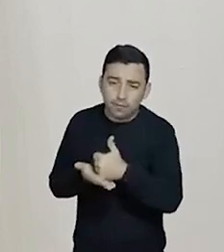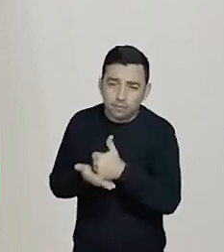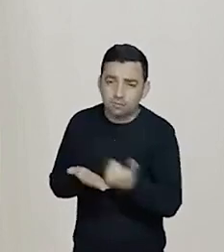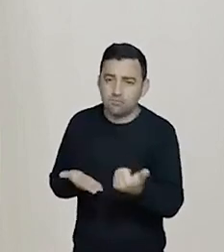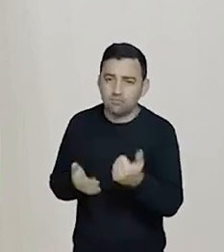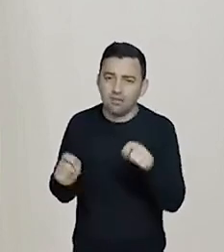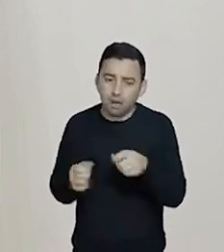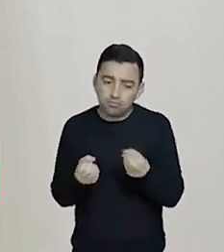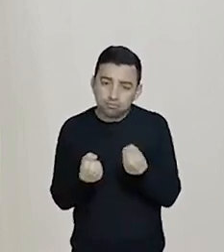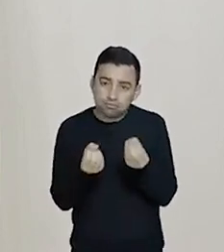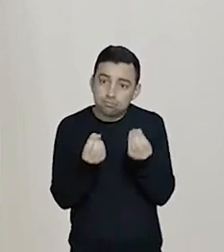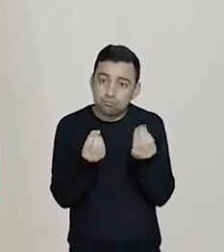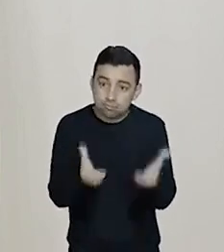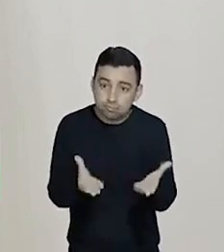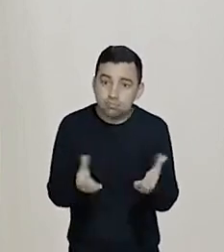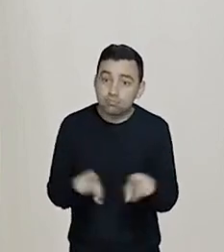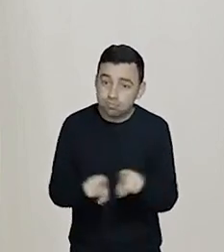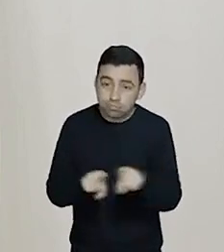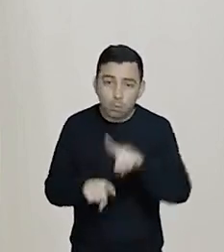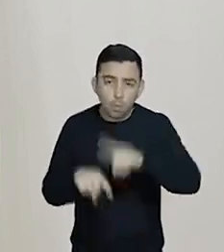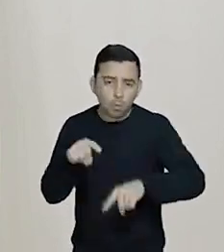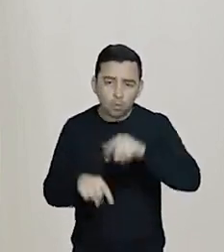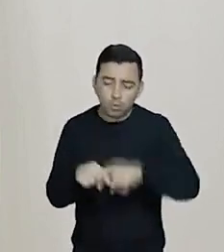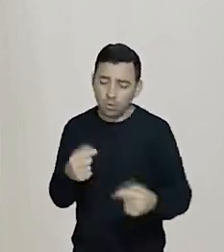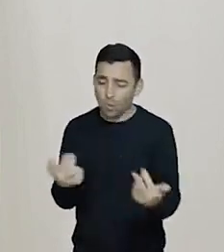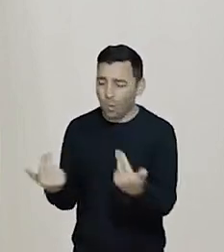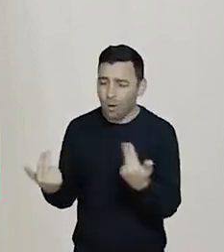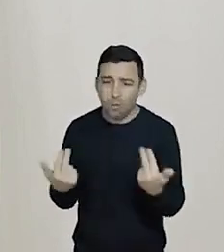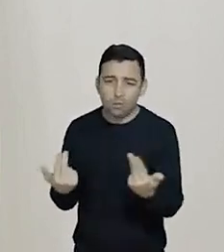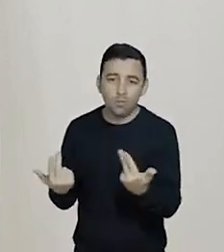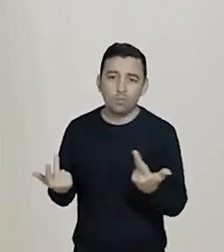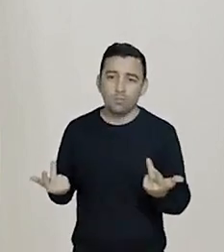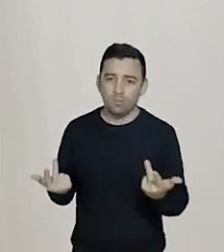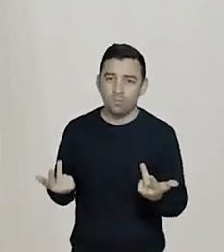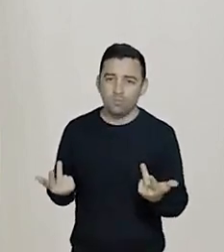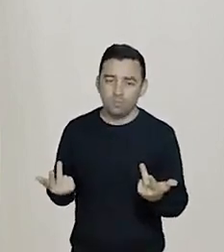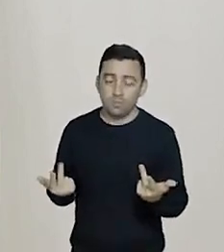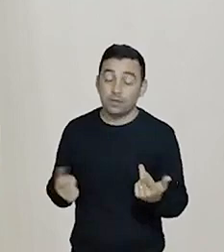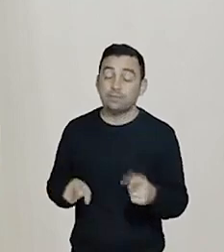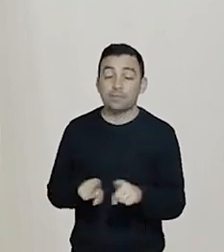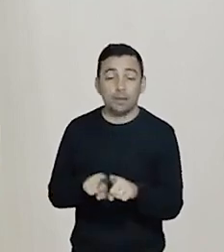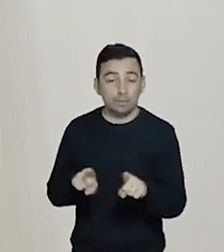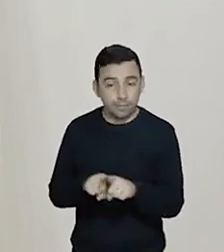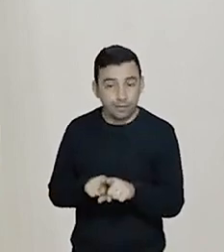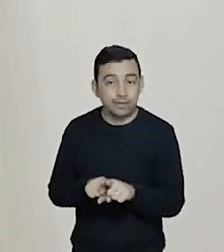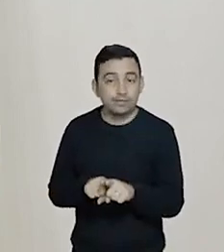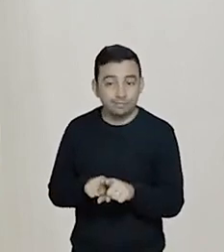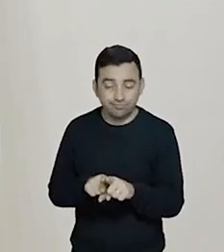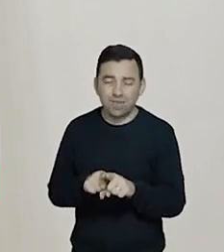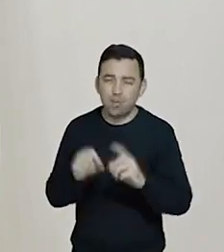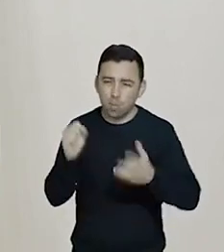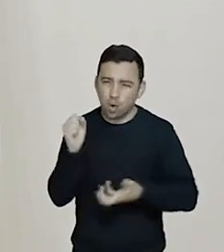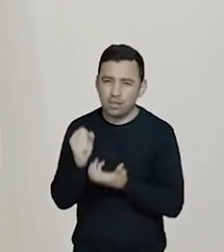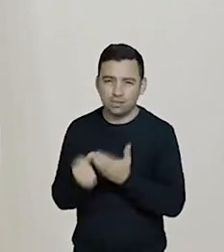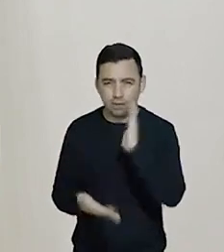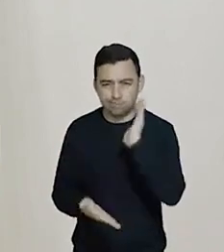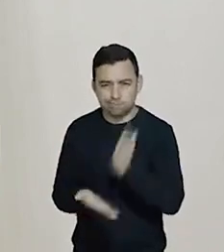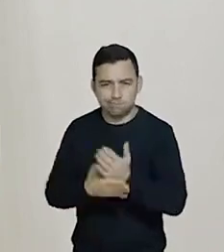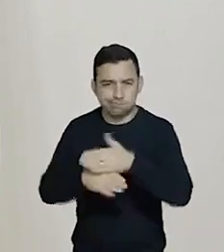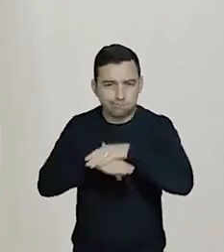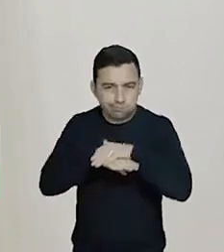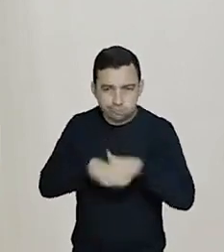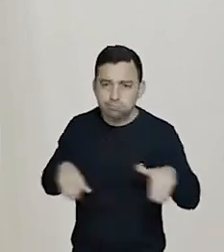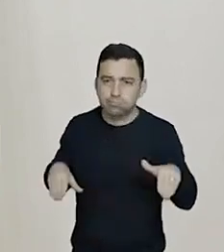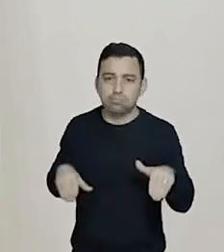oferecer os mesmos produtos e por outro lado também desburocratizando para